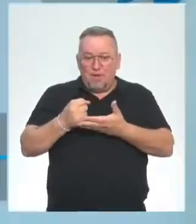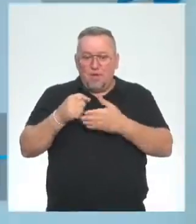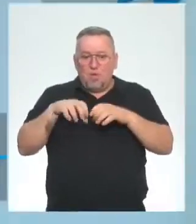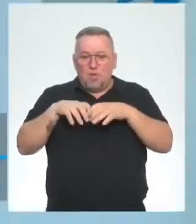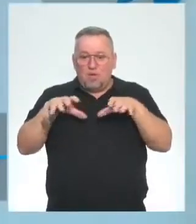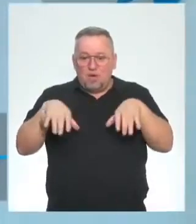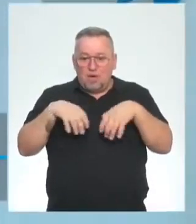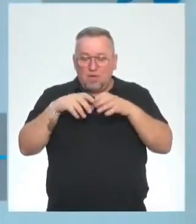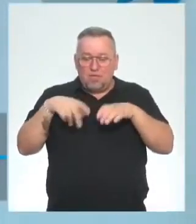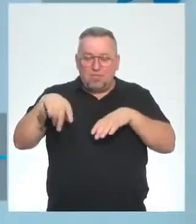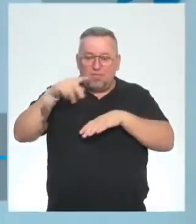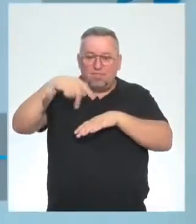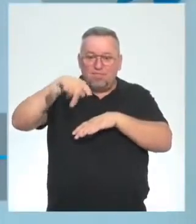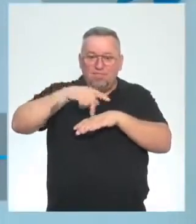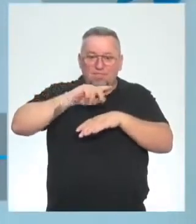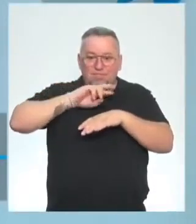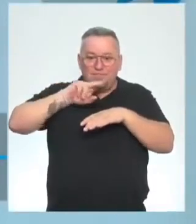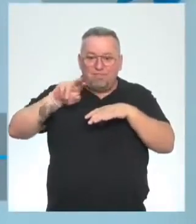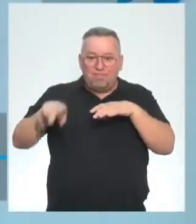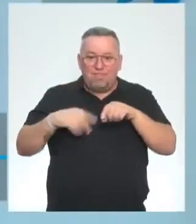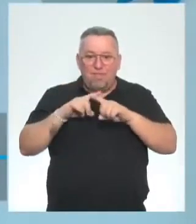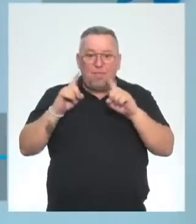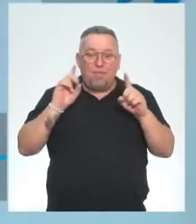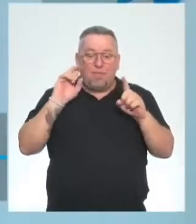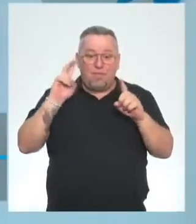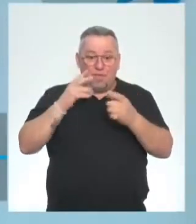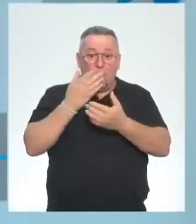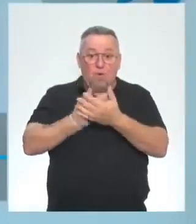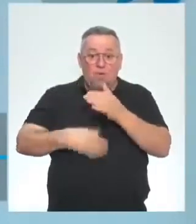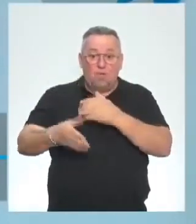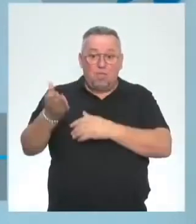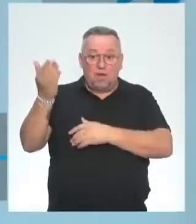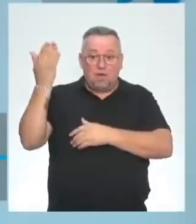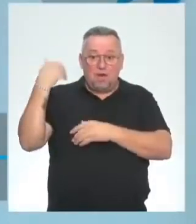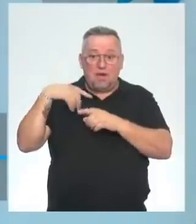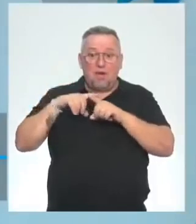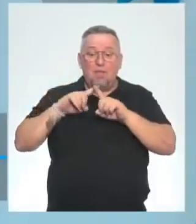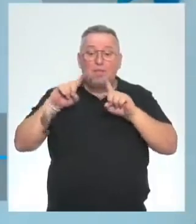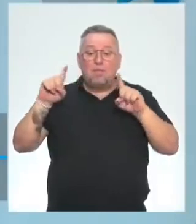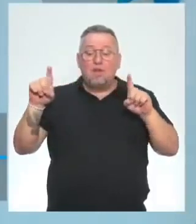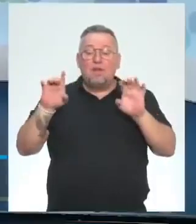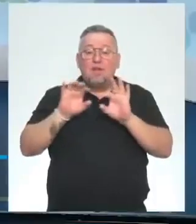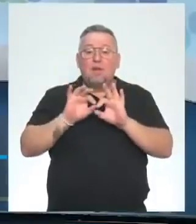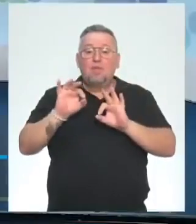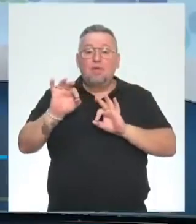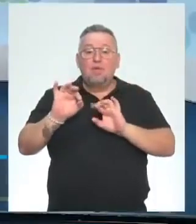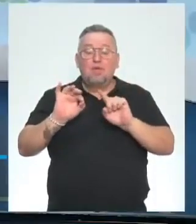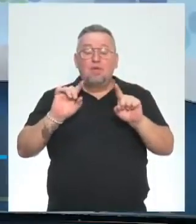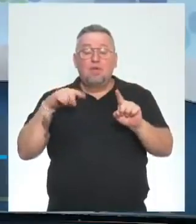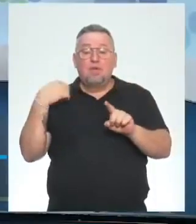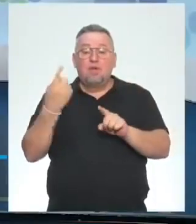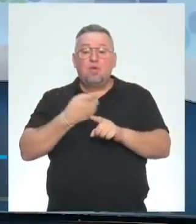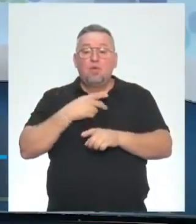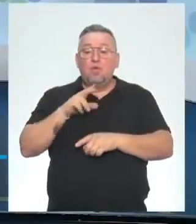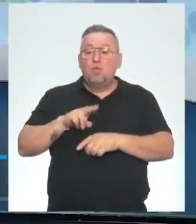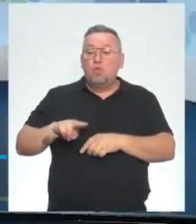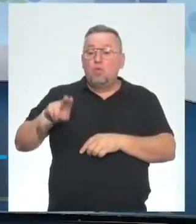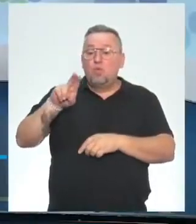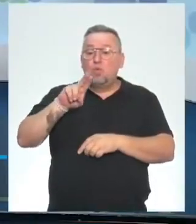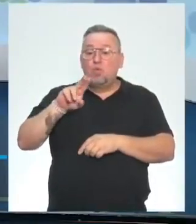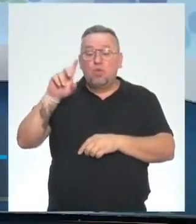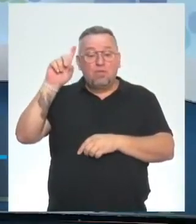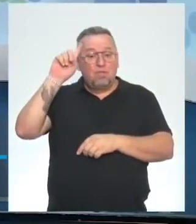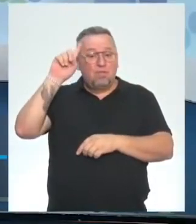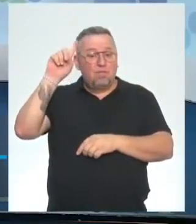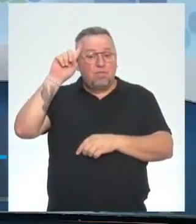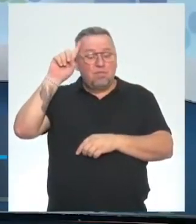sistema internacional de medidas, né, como nós comentamos em aulas passadas, mas são medidas aí que nós usamos no dia a dia. No dia a dia,